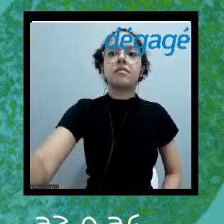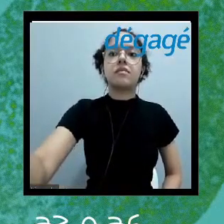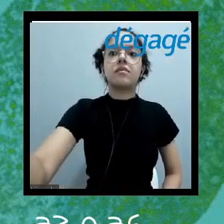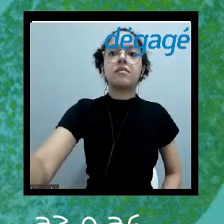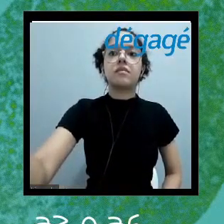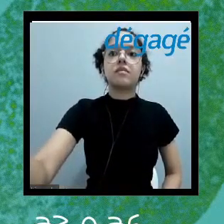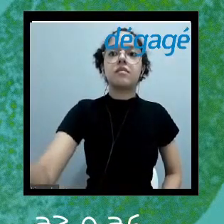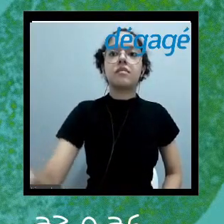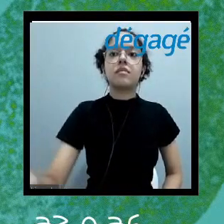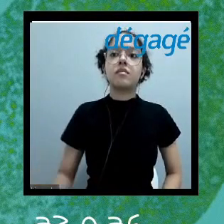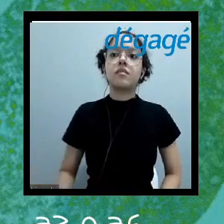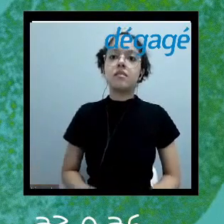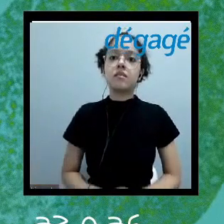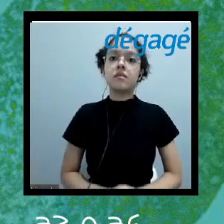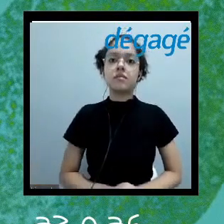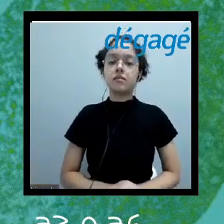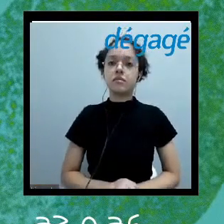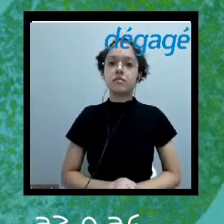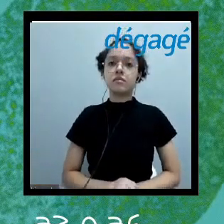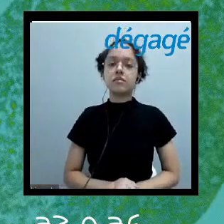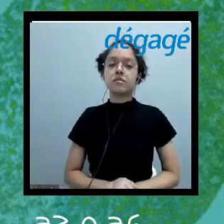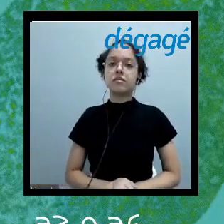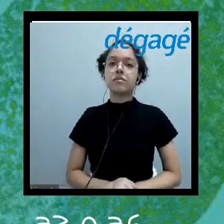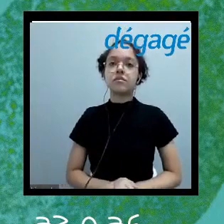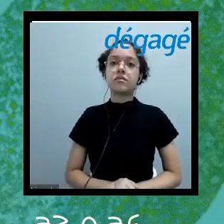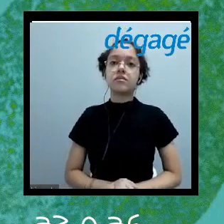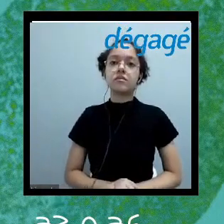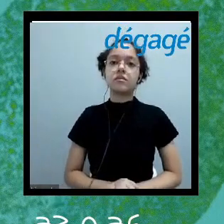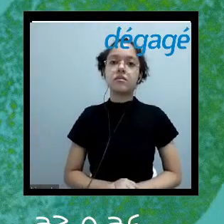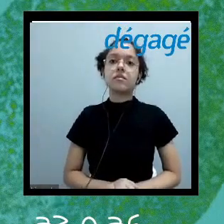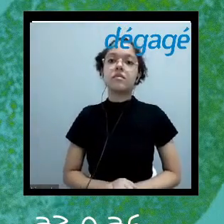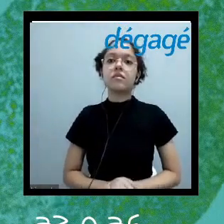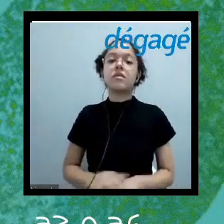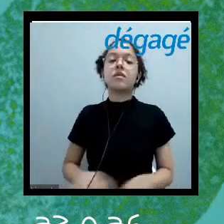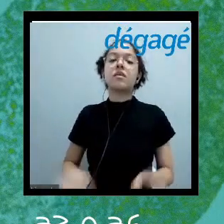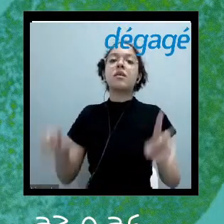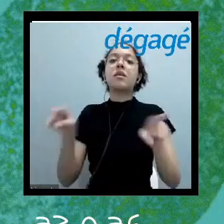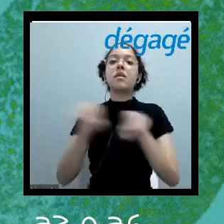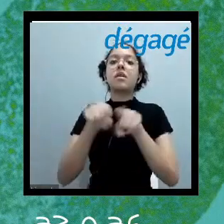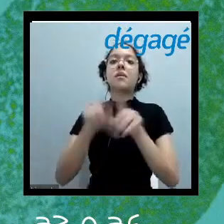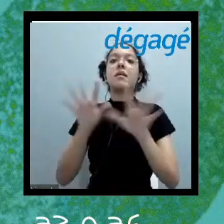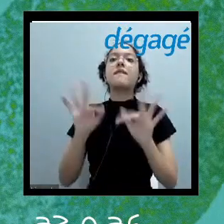você poder também dar apoio às famílias, por exemplo. Eu acho que